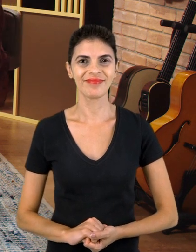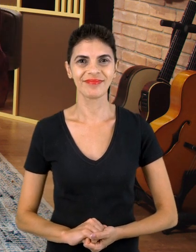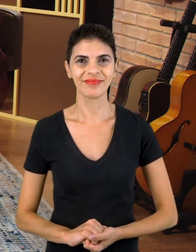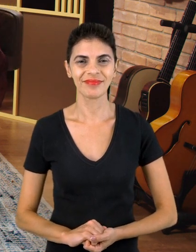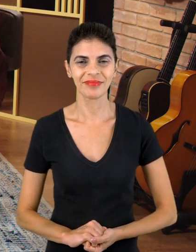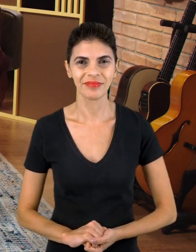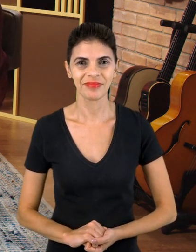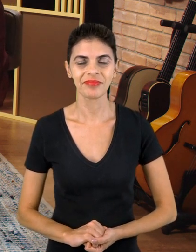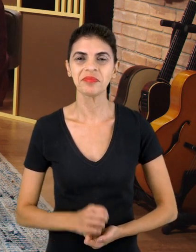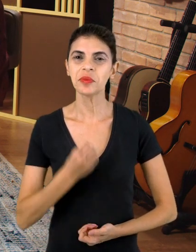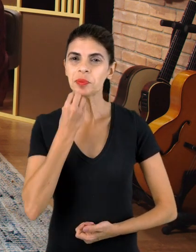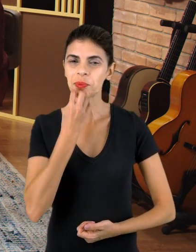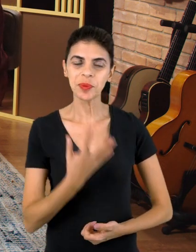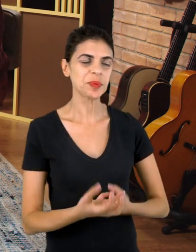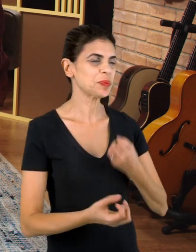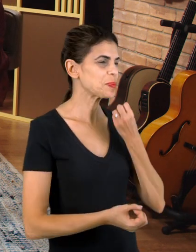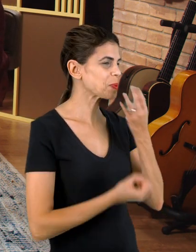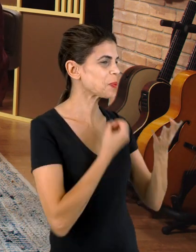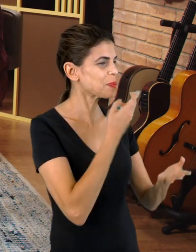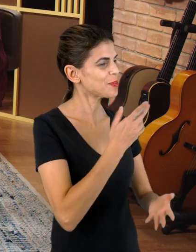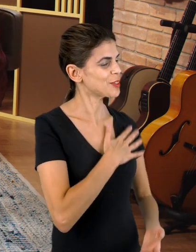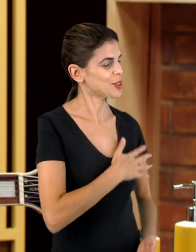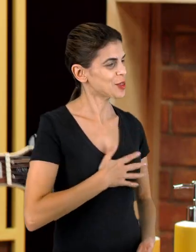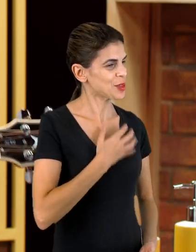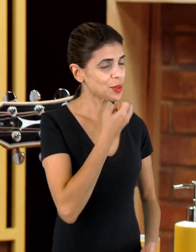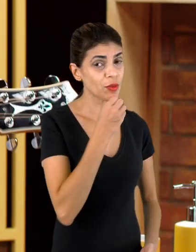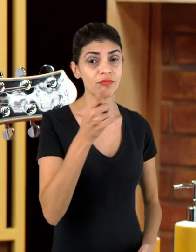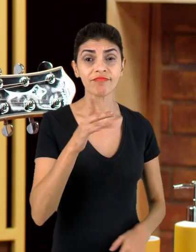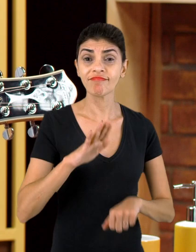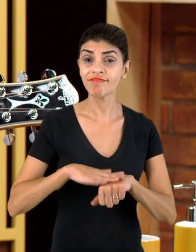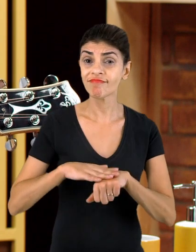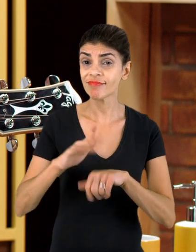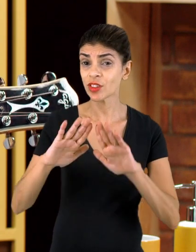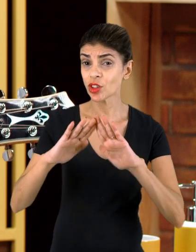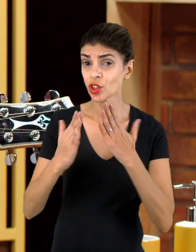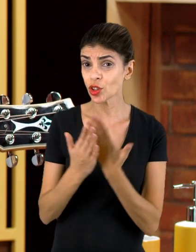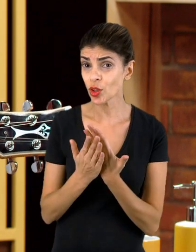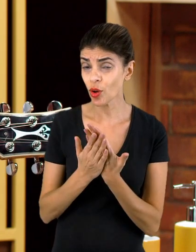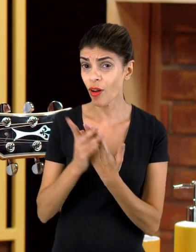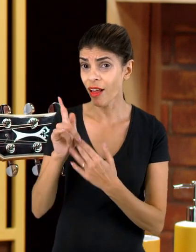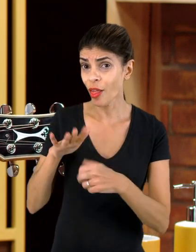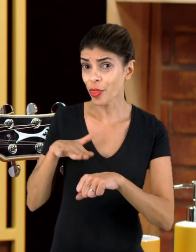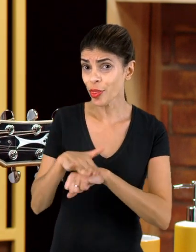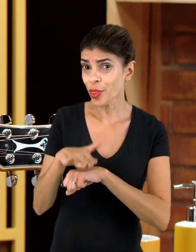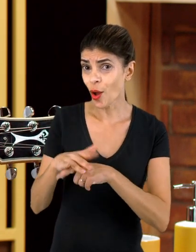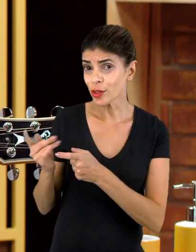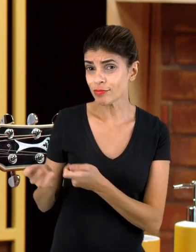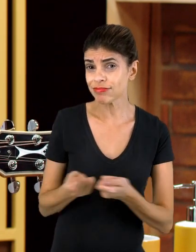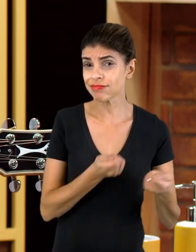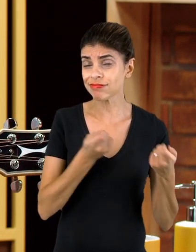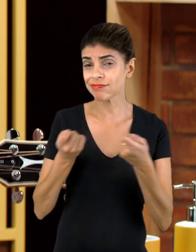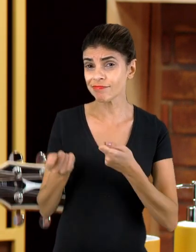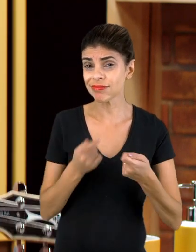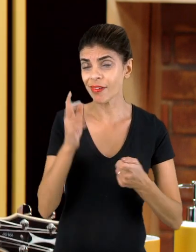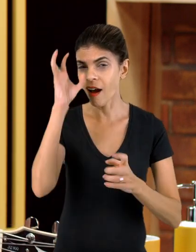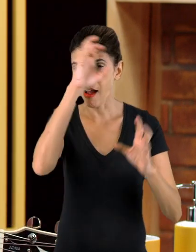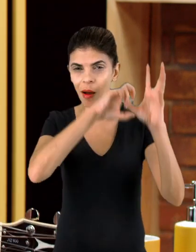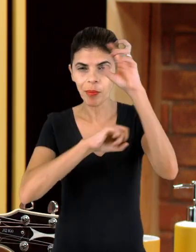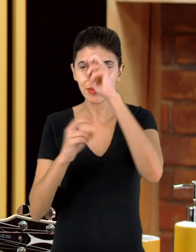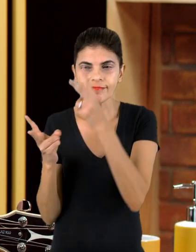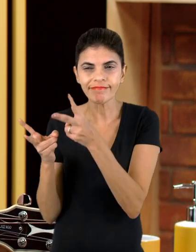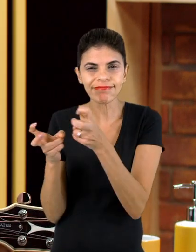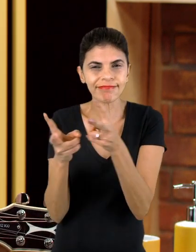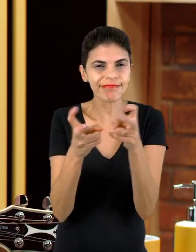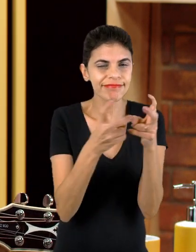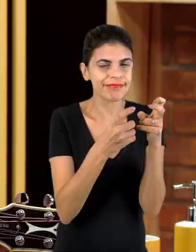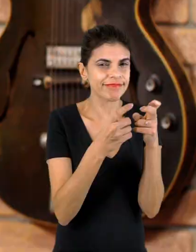Boa demais, boa demais. Ai, que bom que você gostou. A sua escola foi à noite. Foi aí que você aprendeu mesmo, pegou a